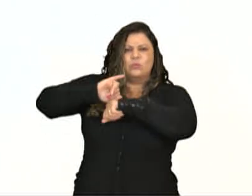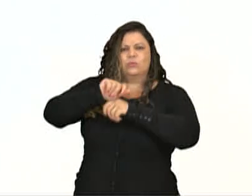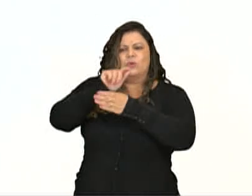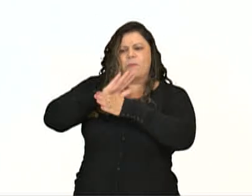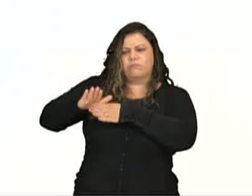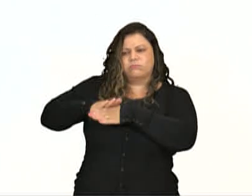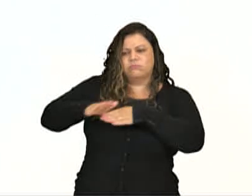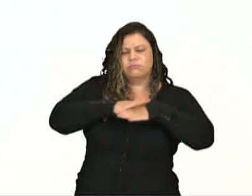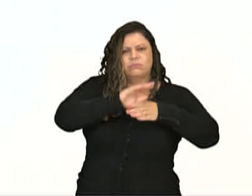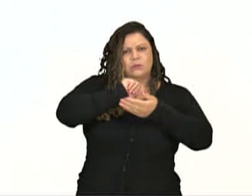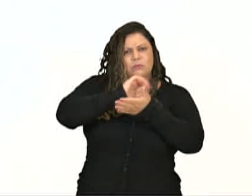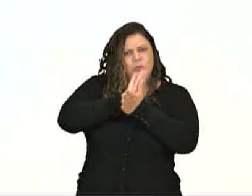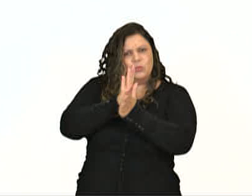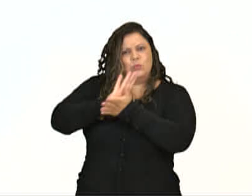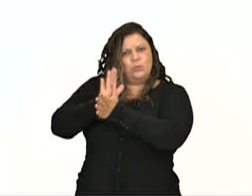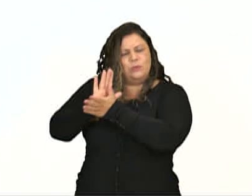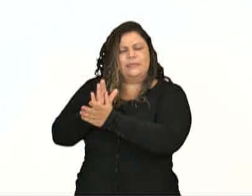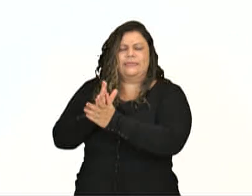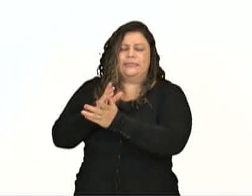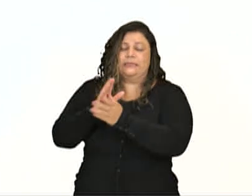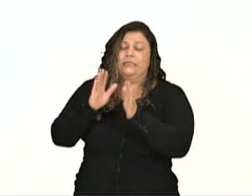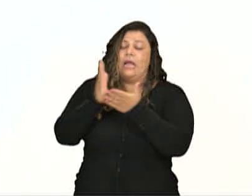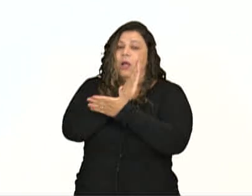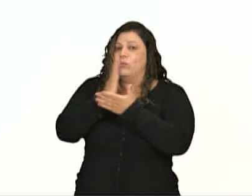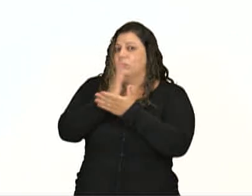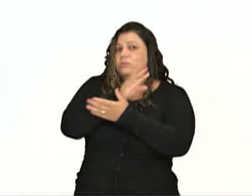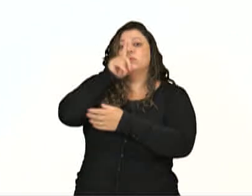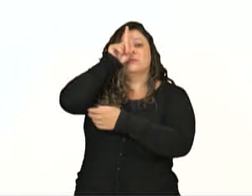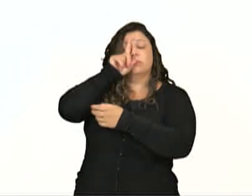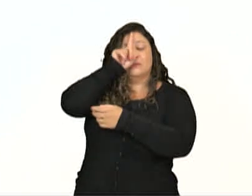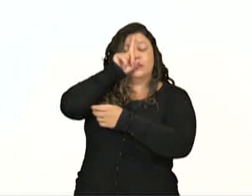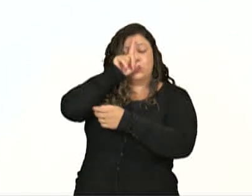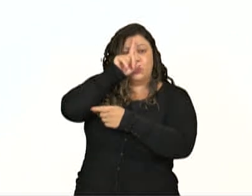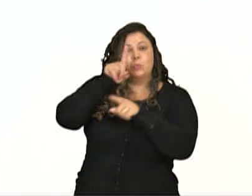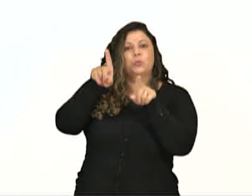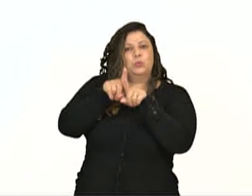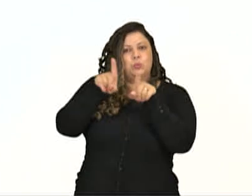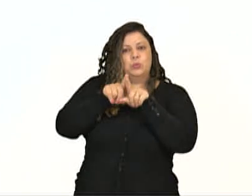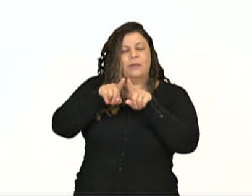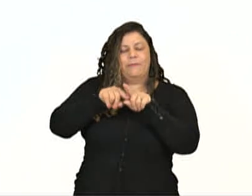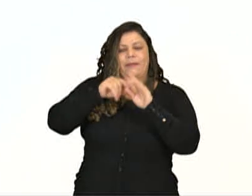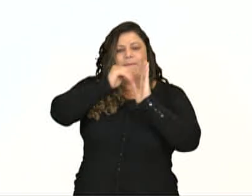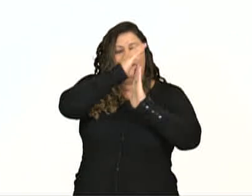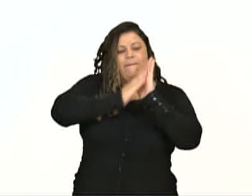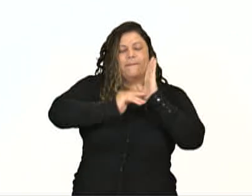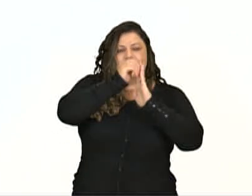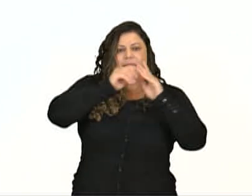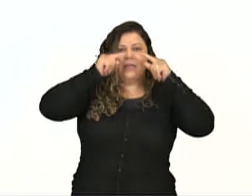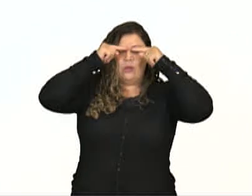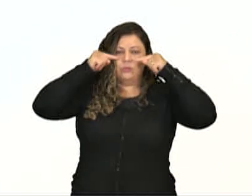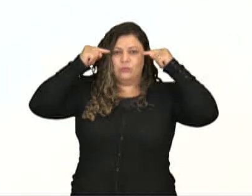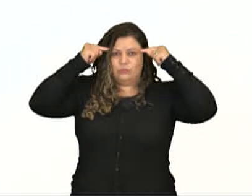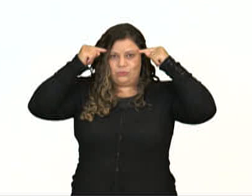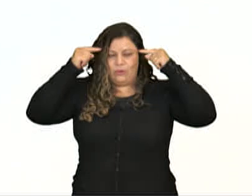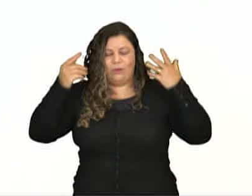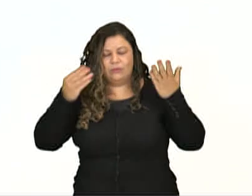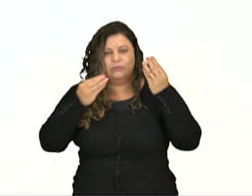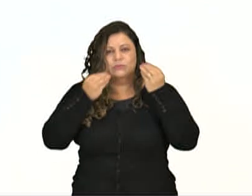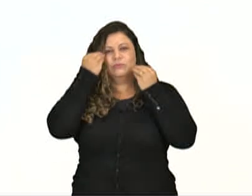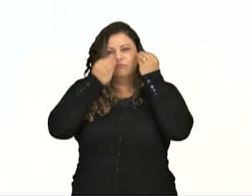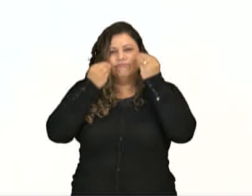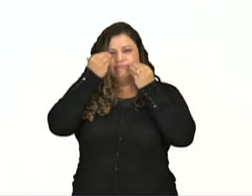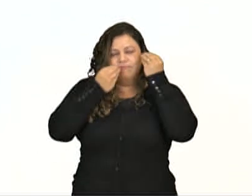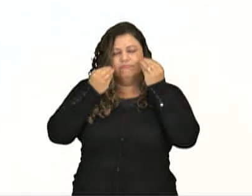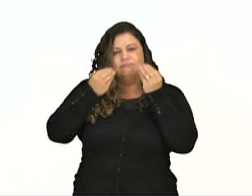Inclusive chumbo, alguns até meio perigoso para fazer as pinturas dos olhos. Uma espécie de cosmético antigo. As